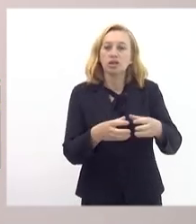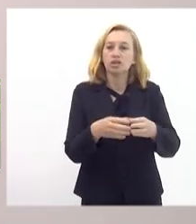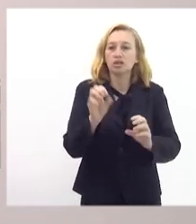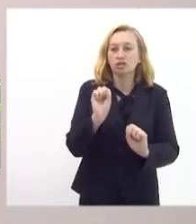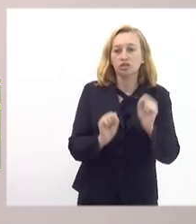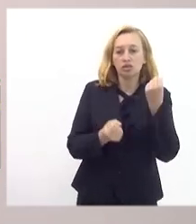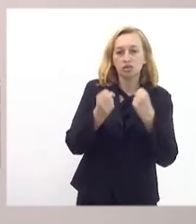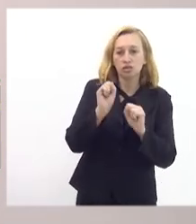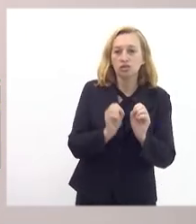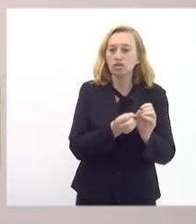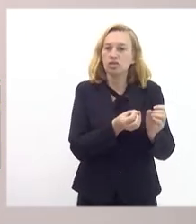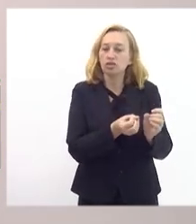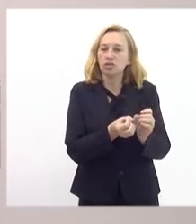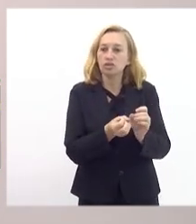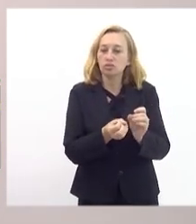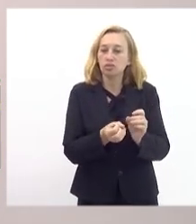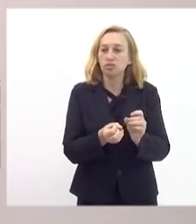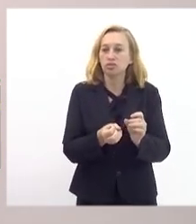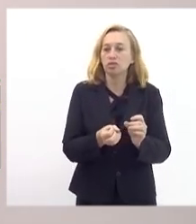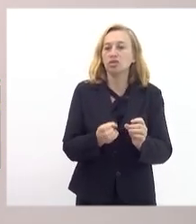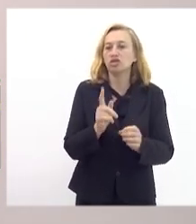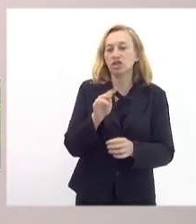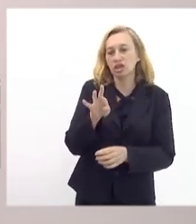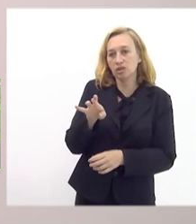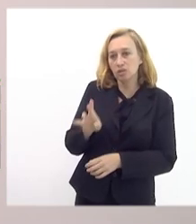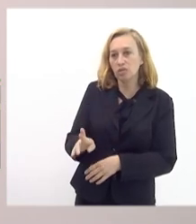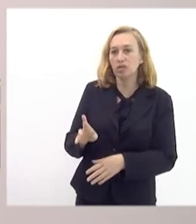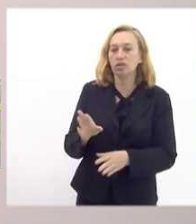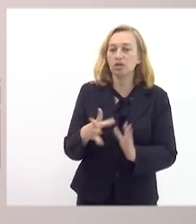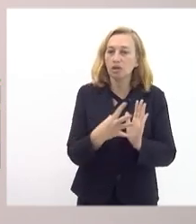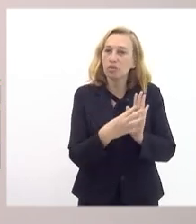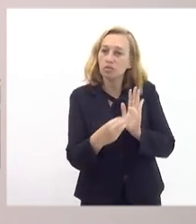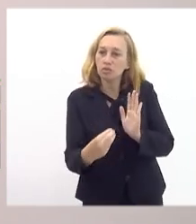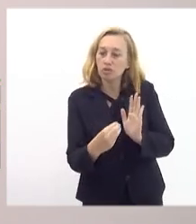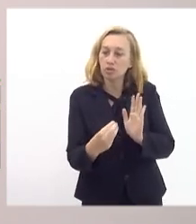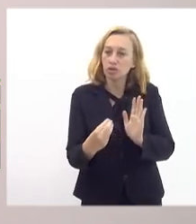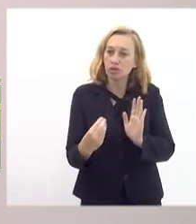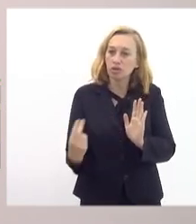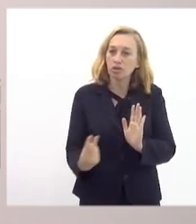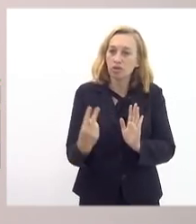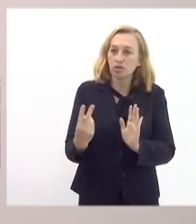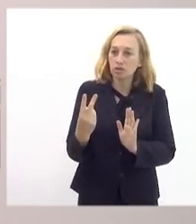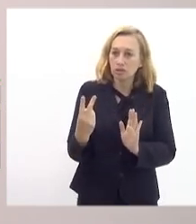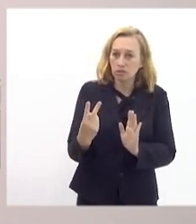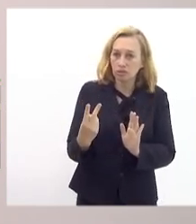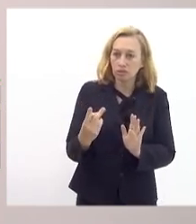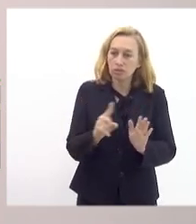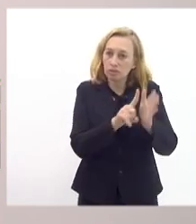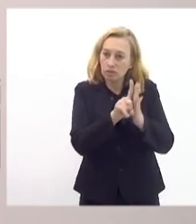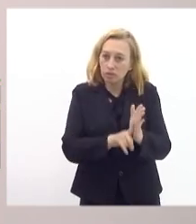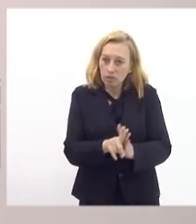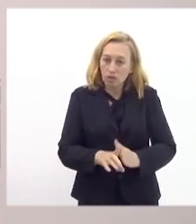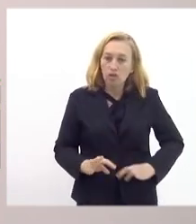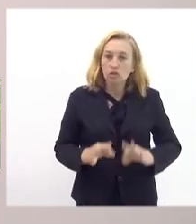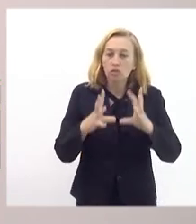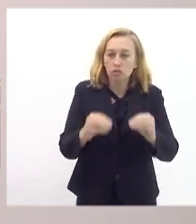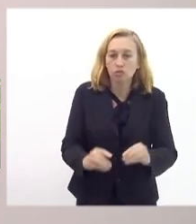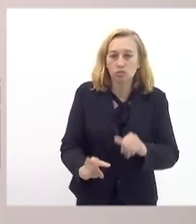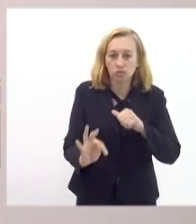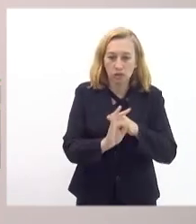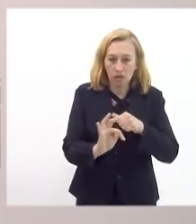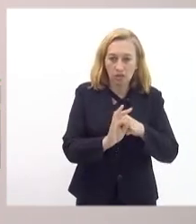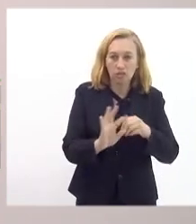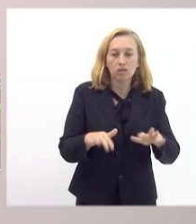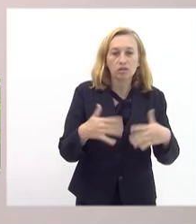geradores a transmissão Oi e aquele modelo ele priorizou a independência do operador para que a gente analisar tudo de forma técnica